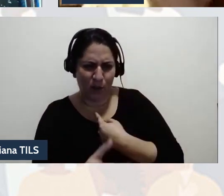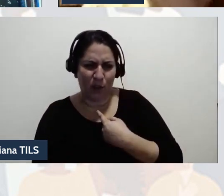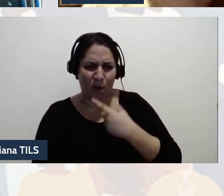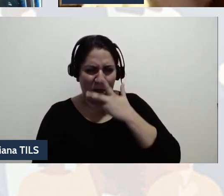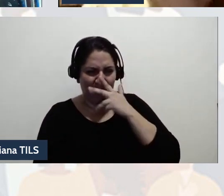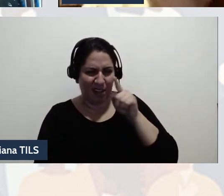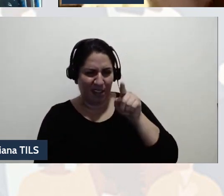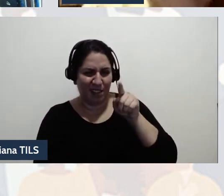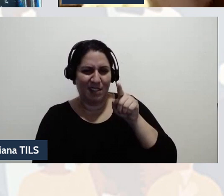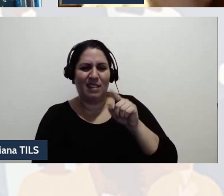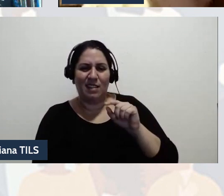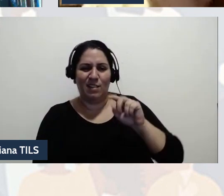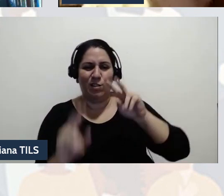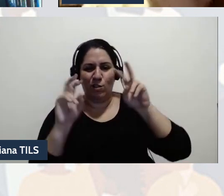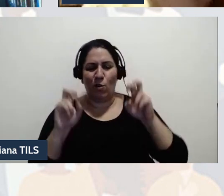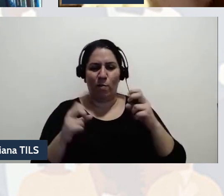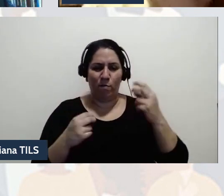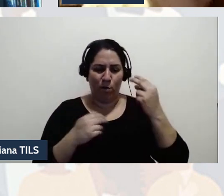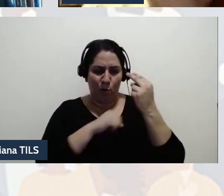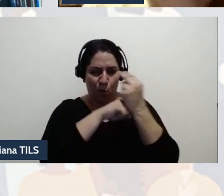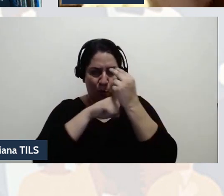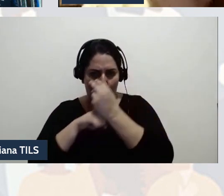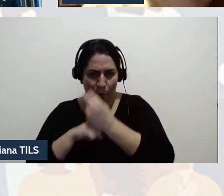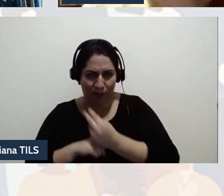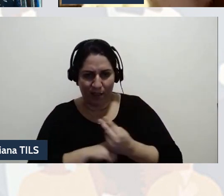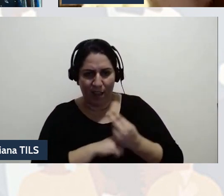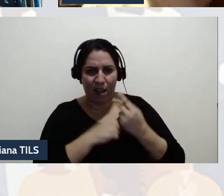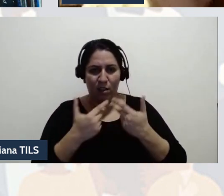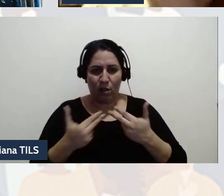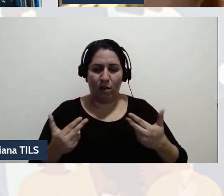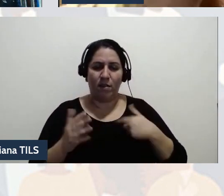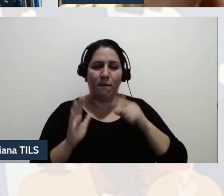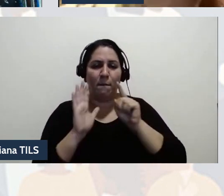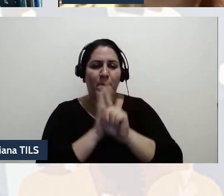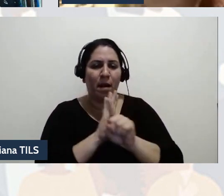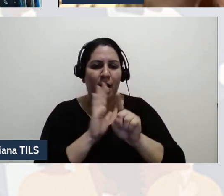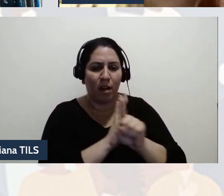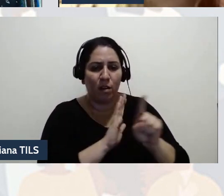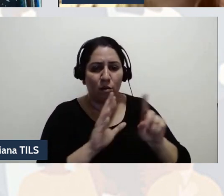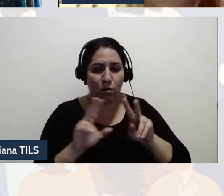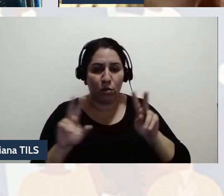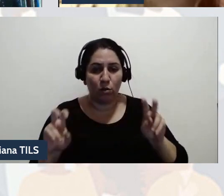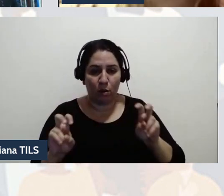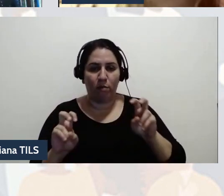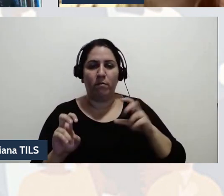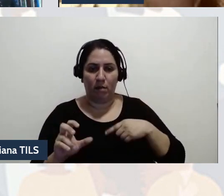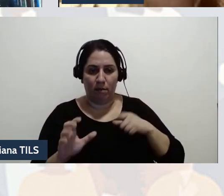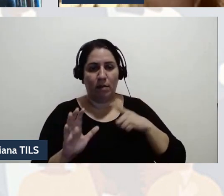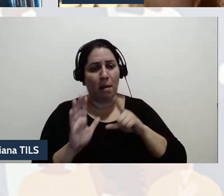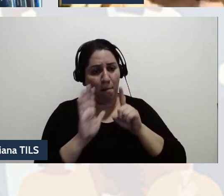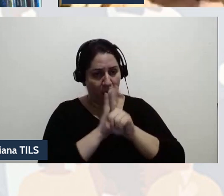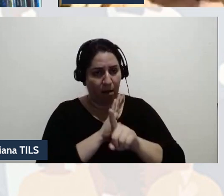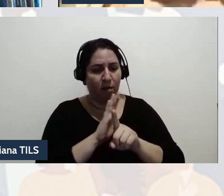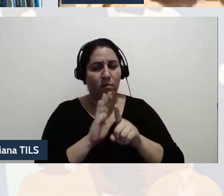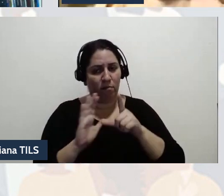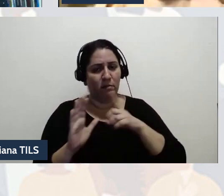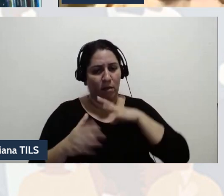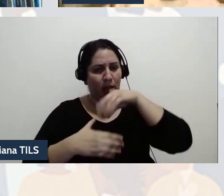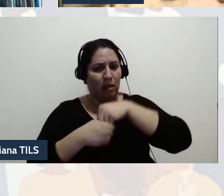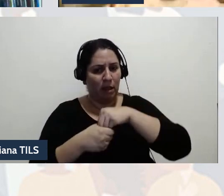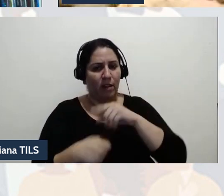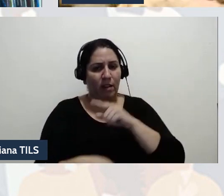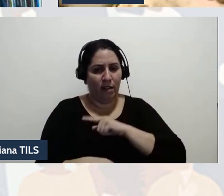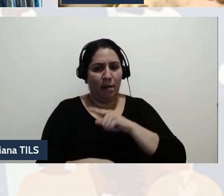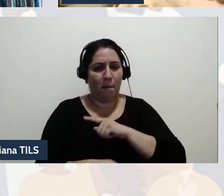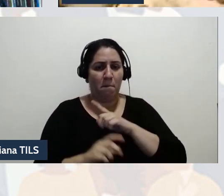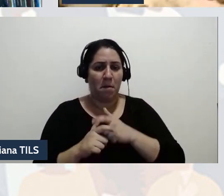essa coisa do autocuidado, cuidar de si, né? As perguntas que eu fazia sobre rotina incluiriam a princípio.